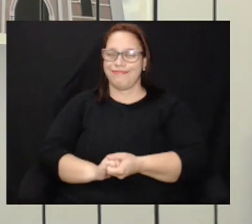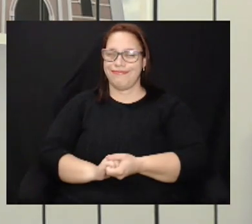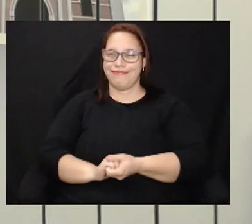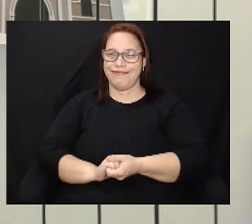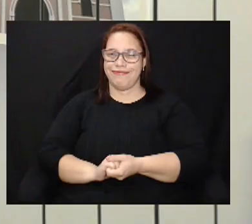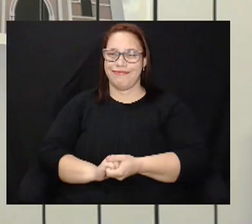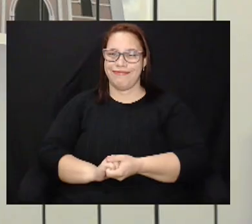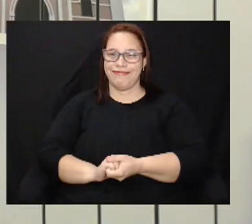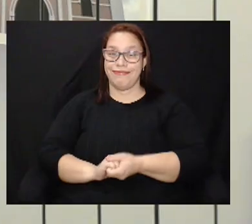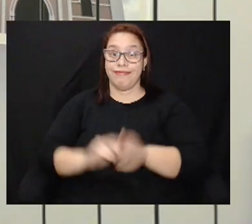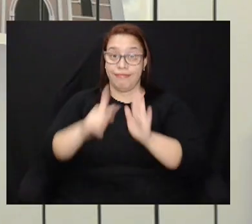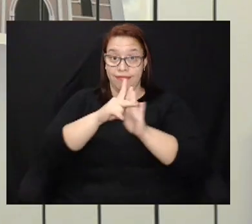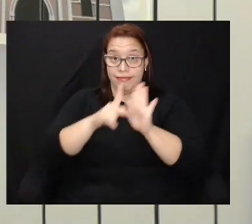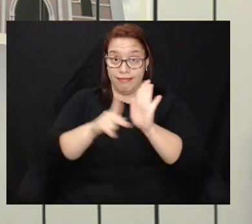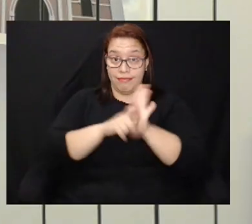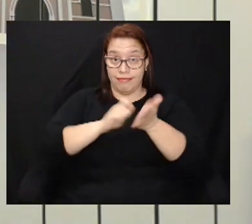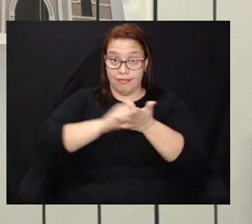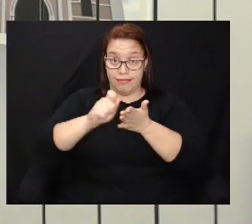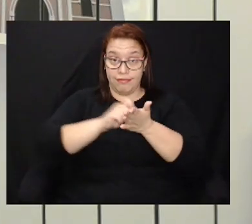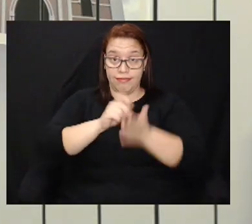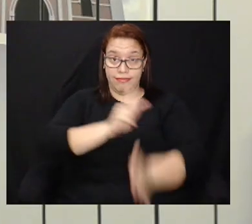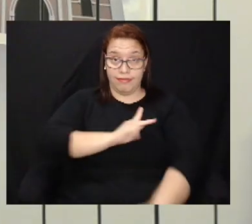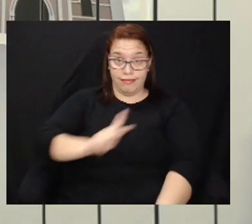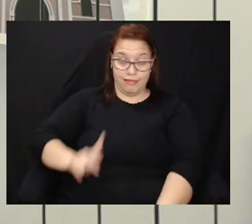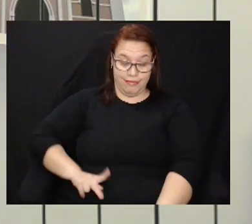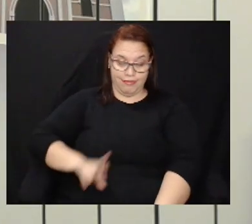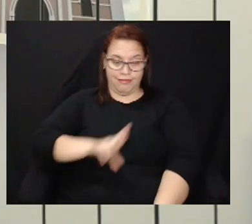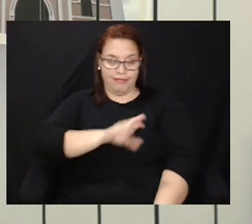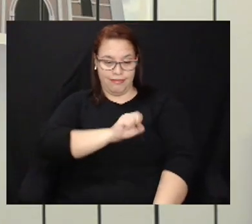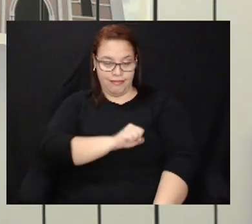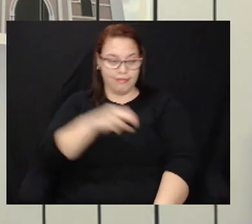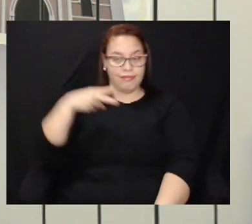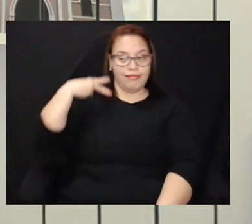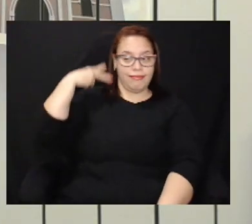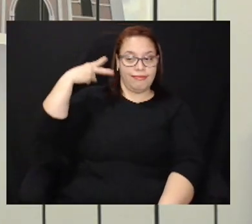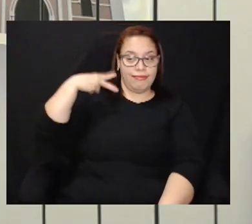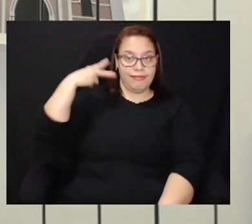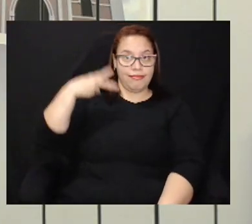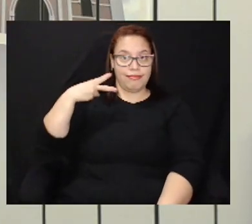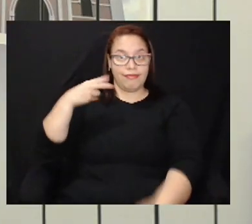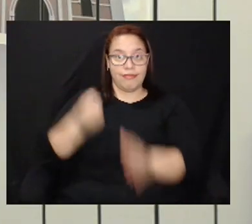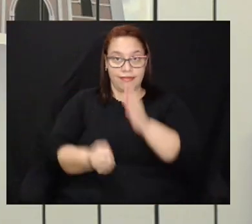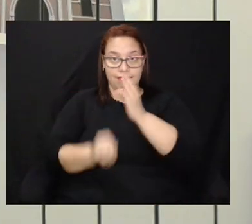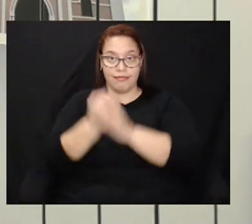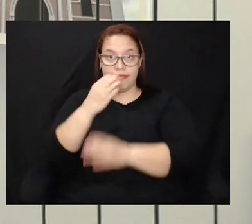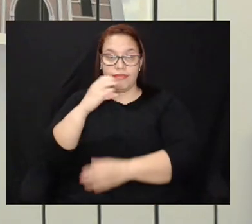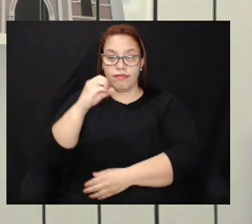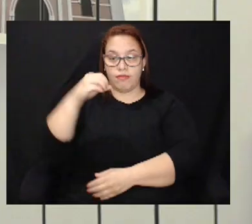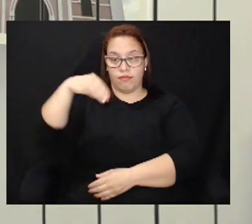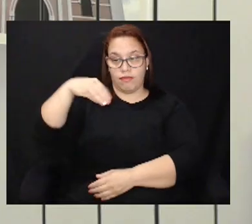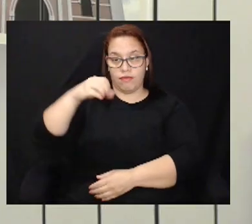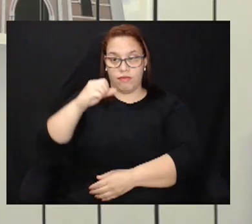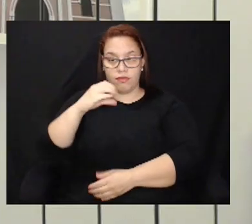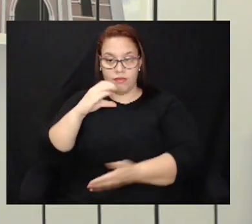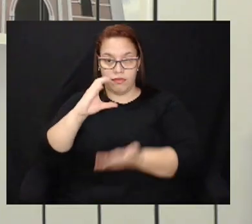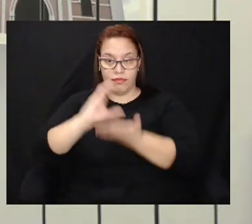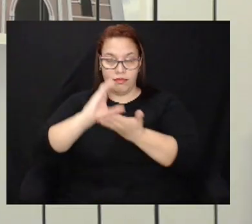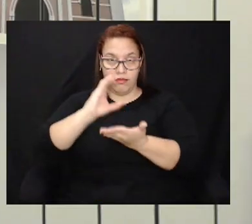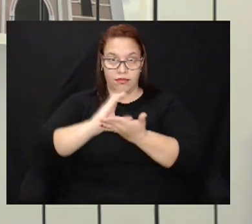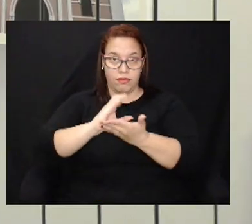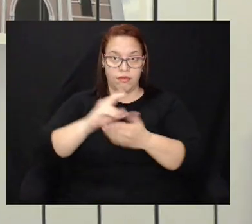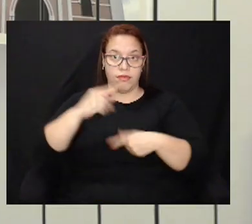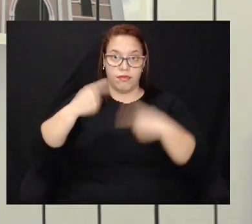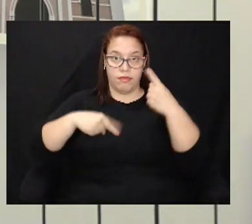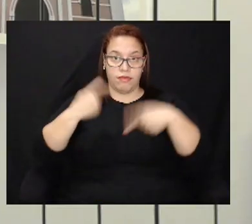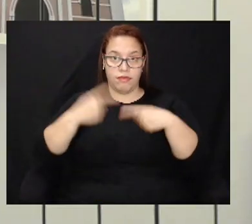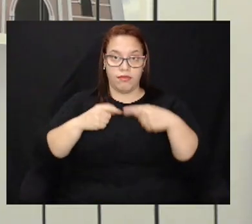O projeto de autoria do presidente da Câmara, o vereador Luiz Rossini, que cria o COMAD, Conselho Municipal de Políticas sobre